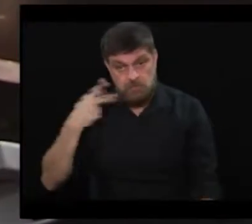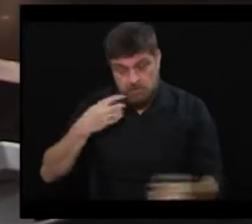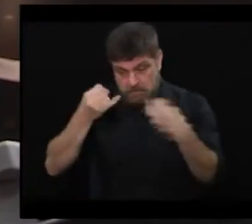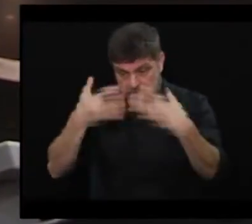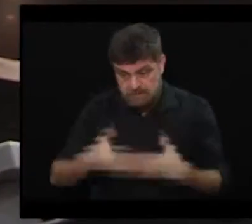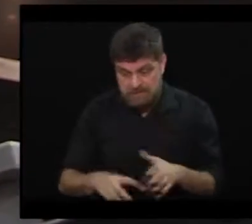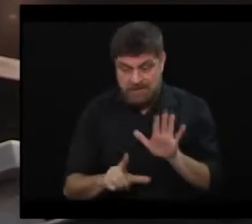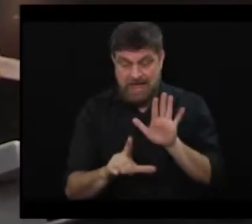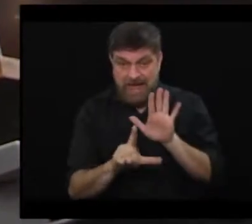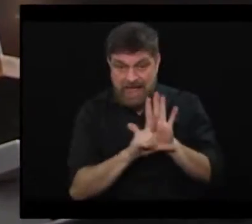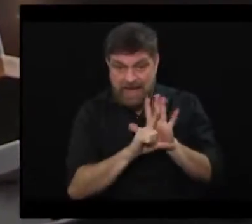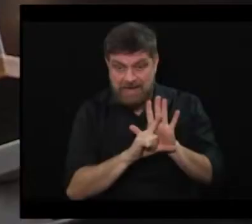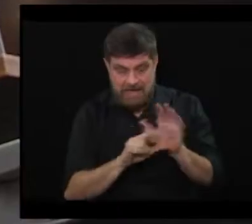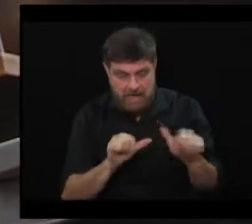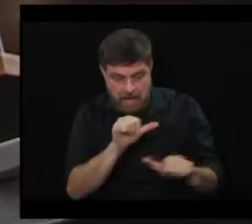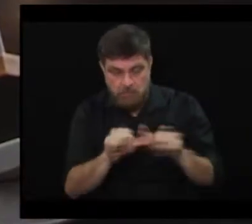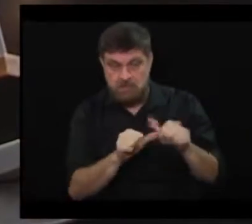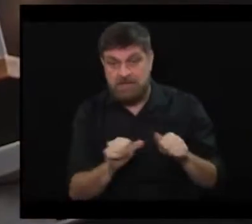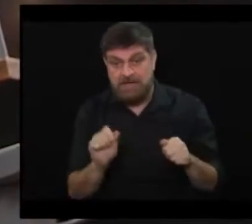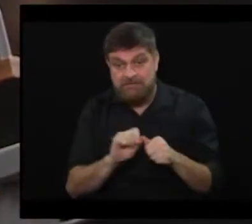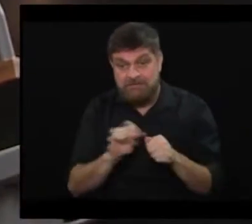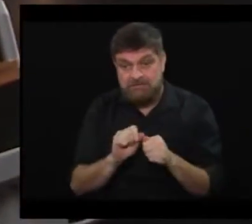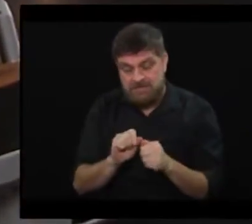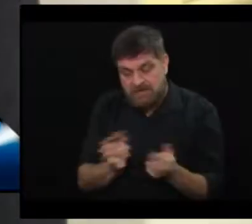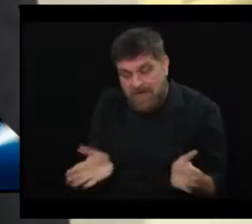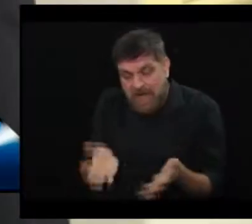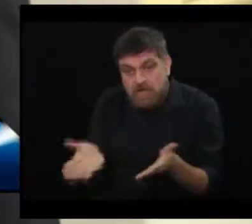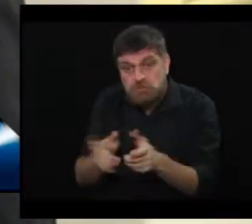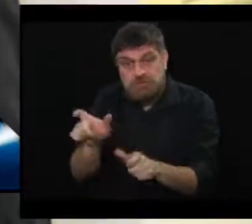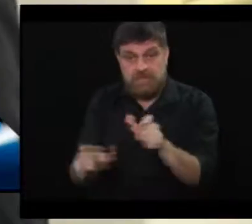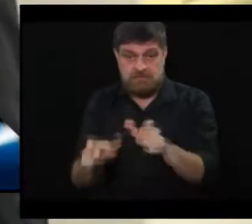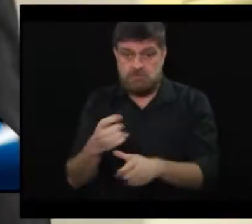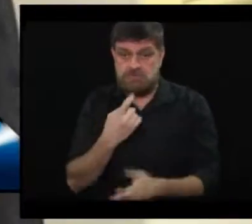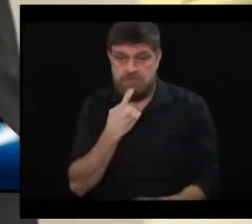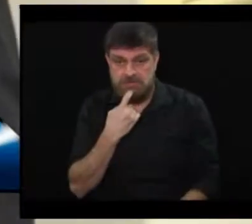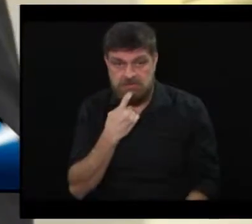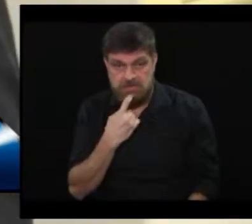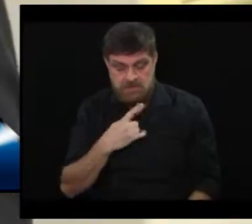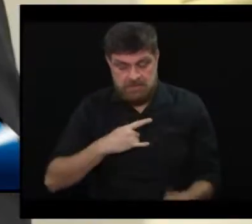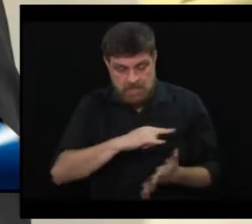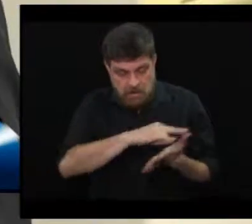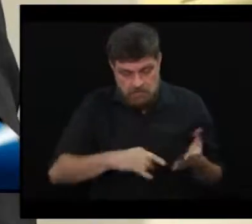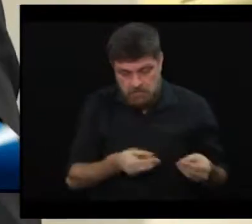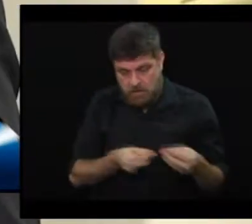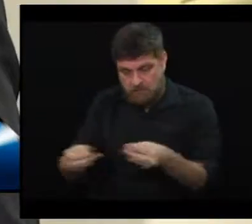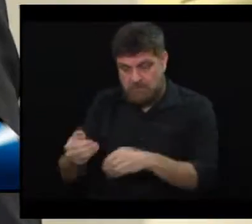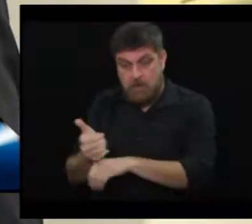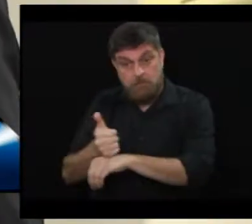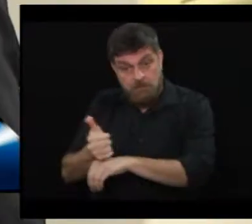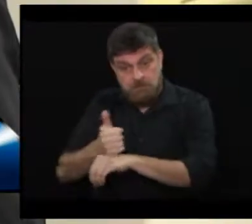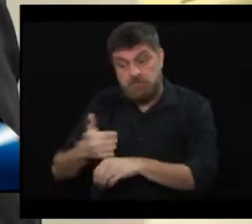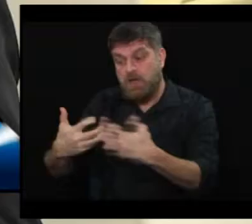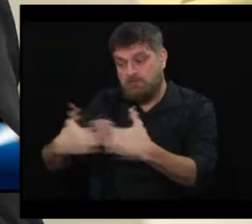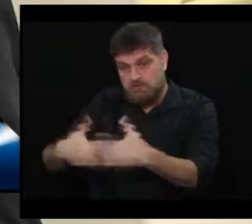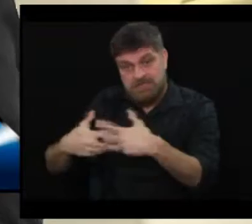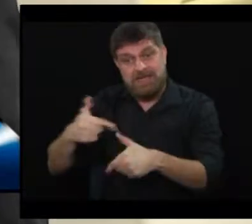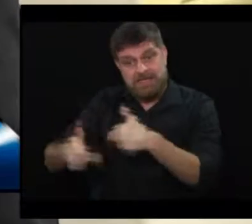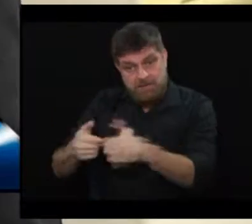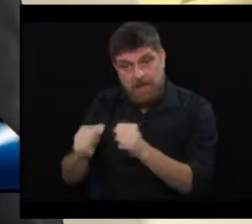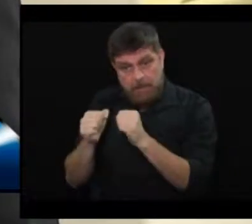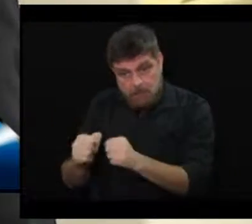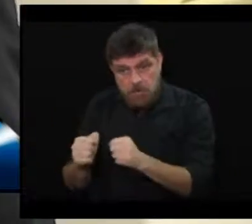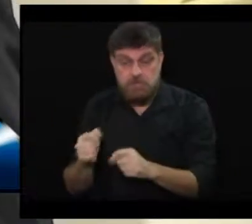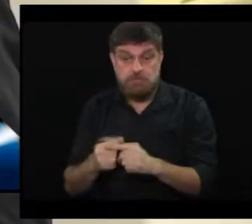texto da lei vai beneficiar muitas pessoas na cidade. Essa concessão de alvará de gabinetes optométricos só vai fazer com que a população